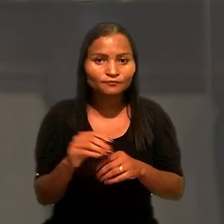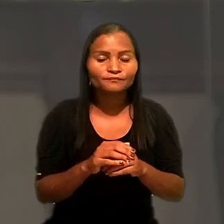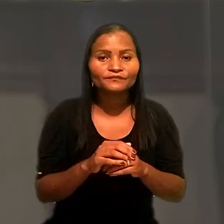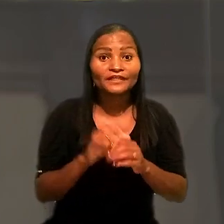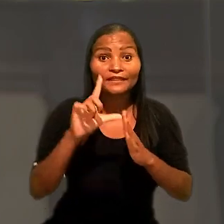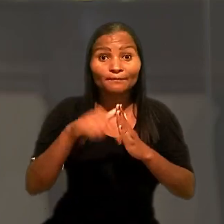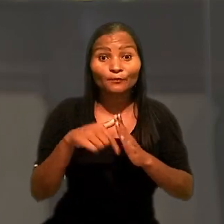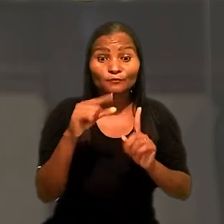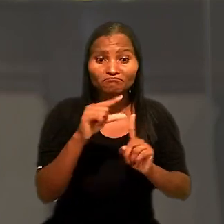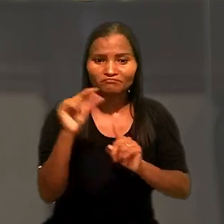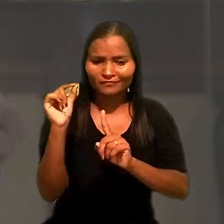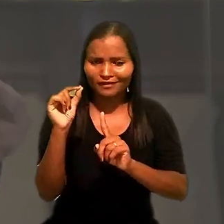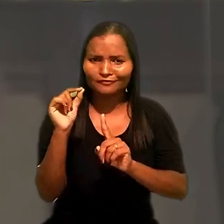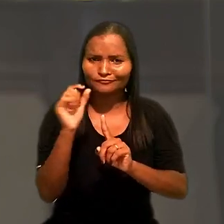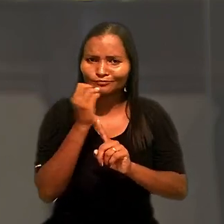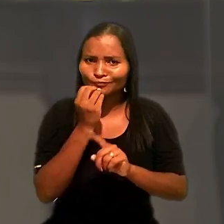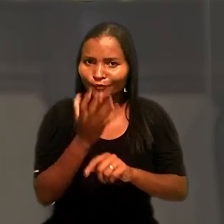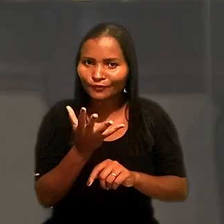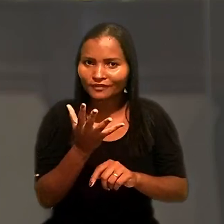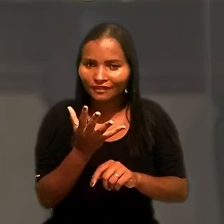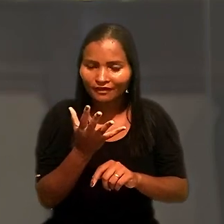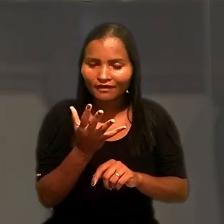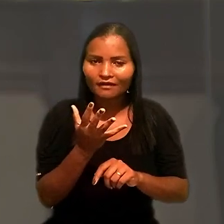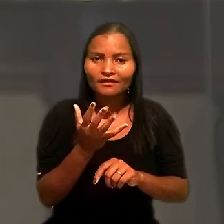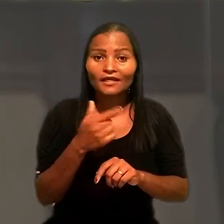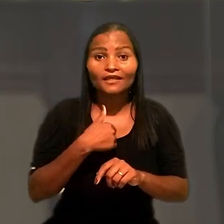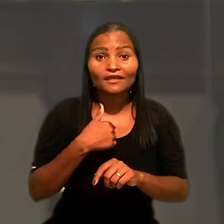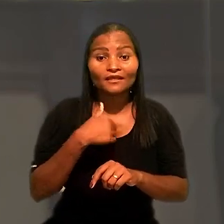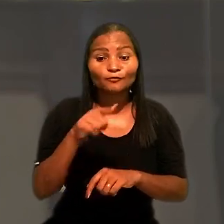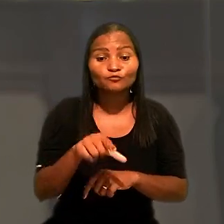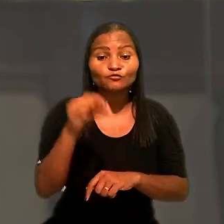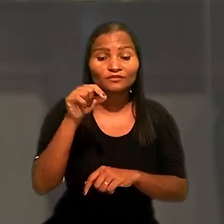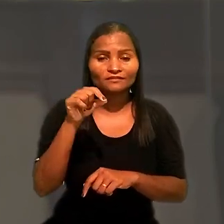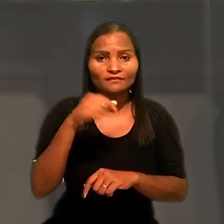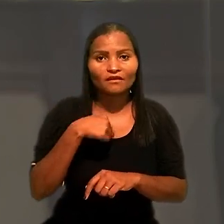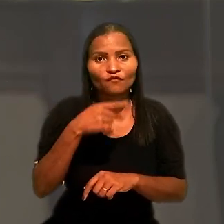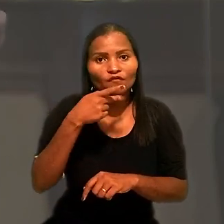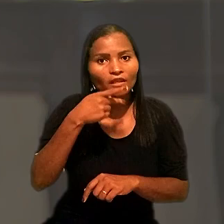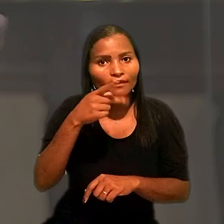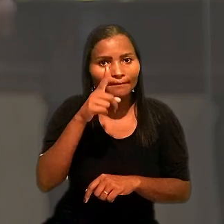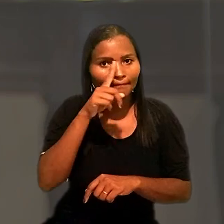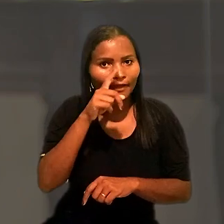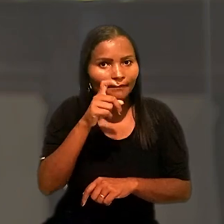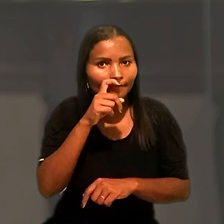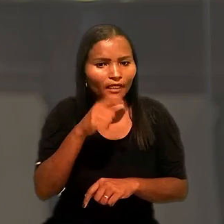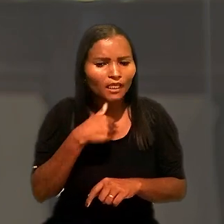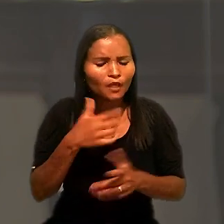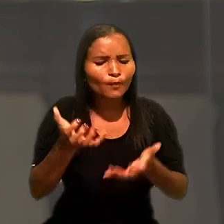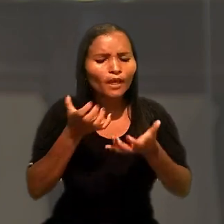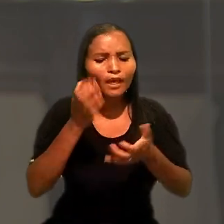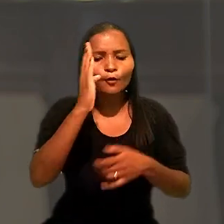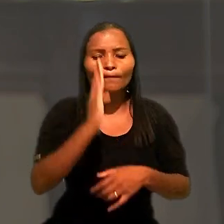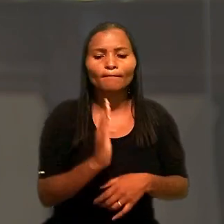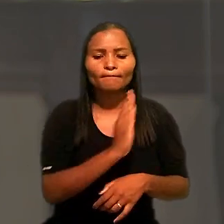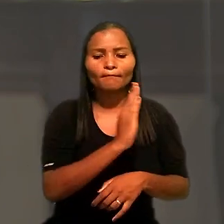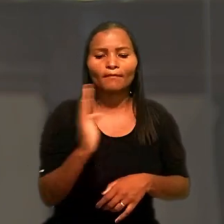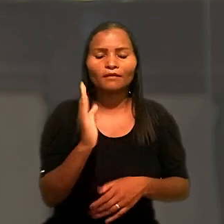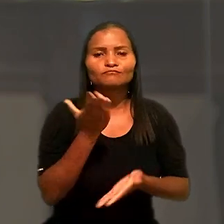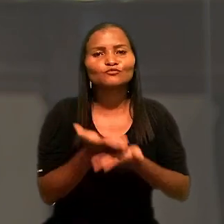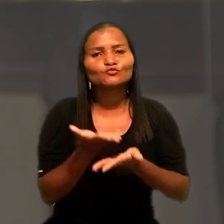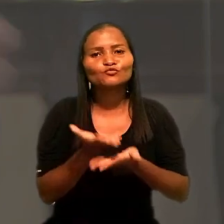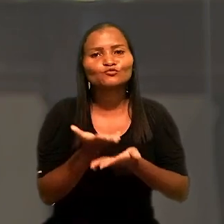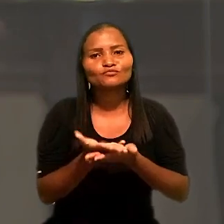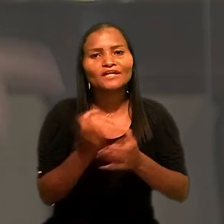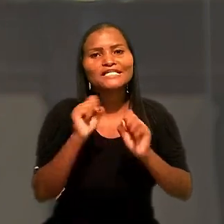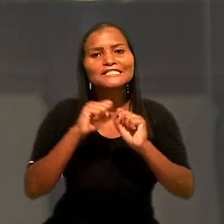um privilégio muito expressivo. Eu disse a meus pais que queria ser padre,